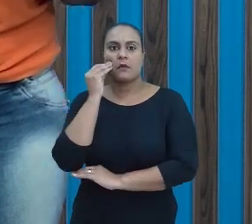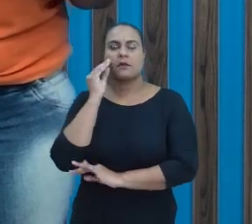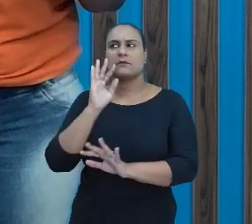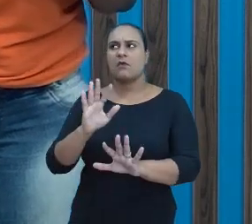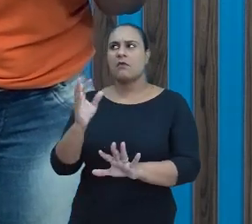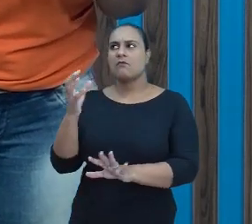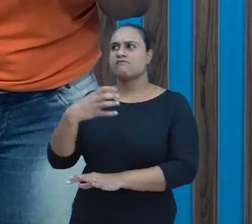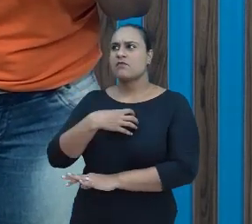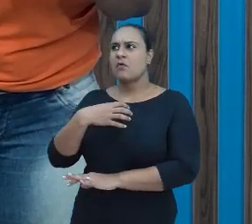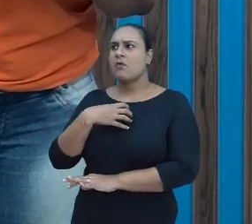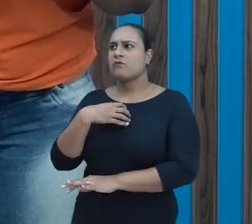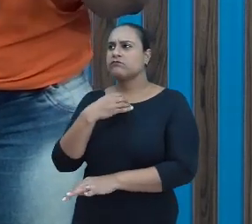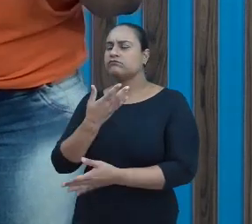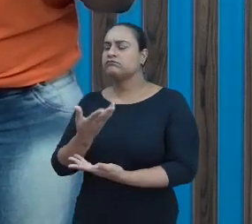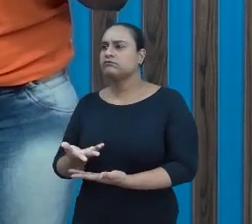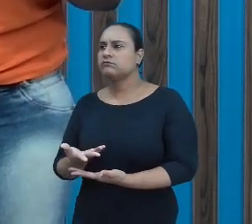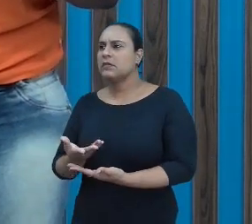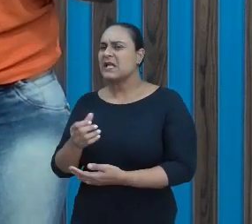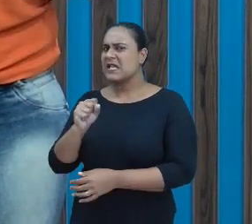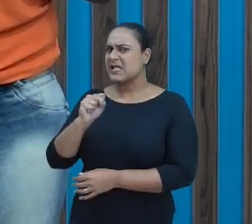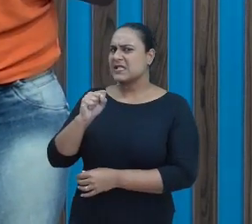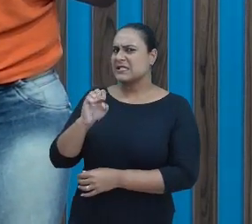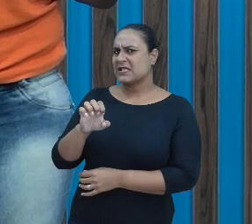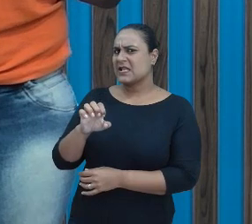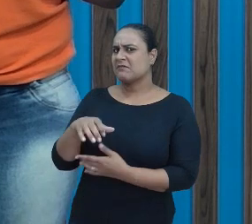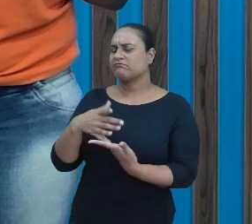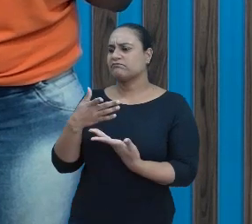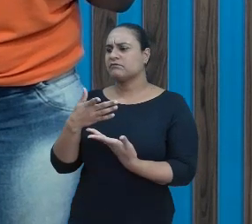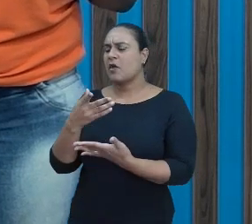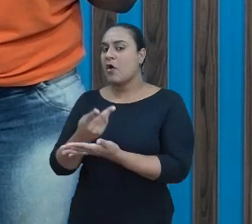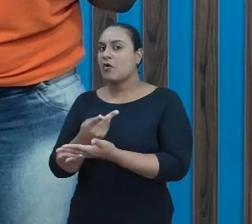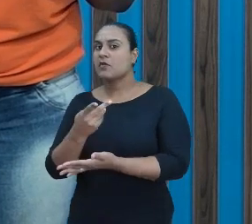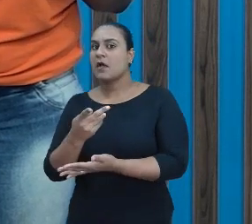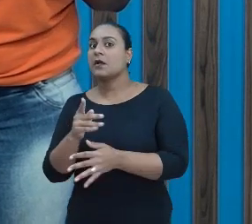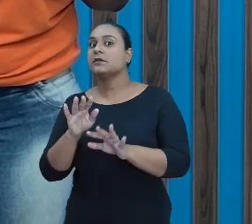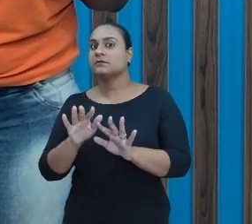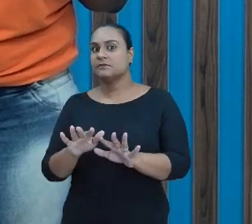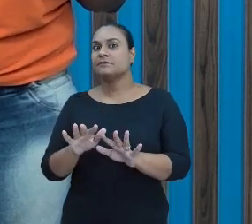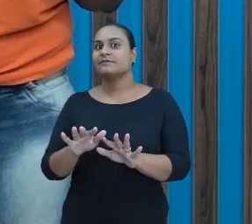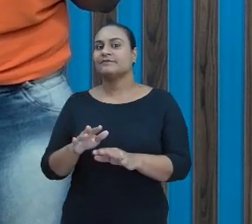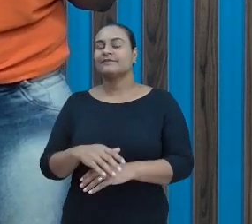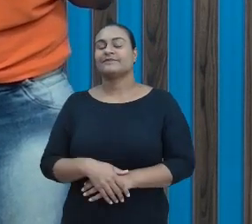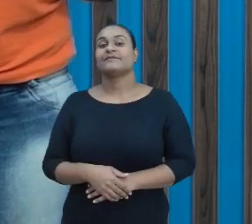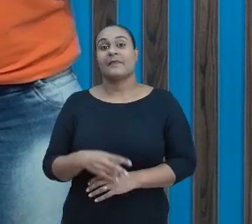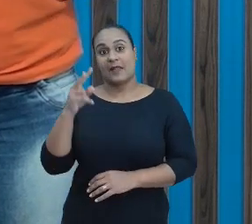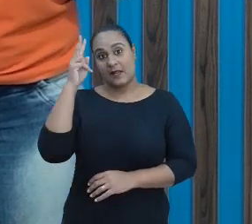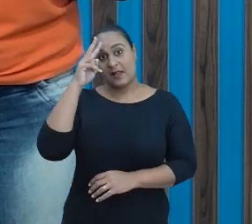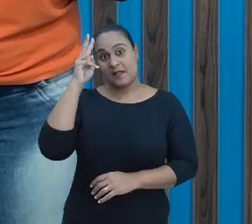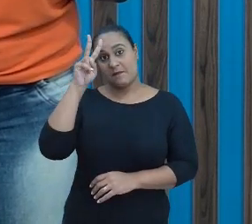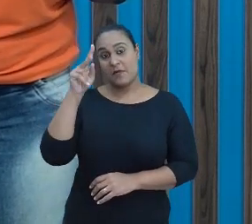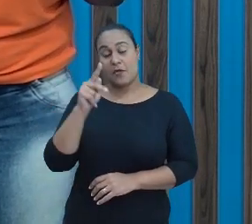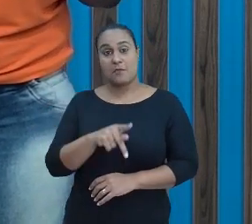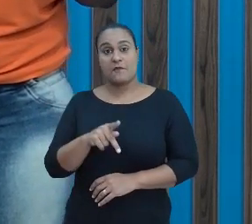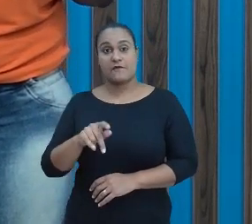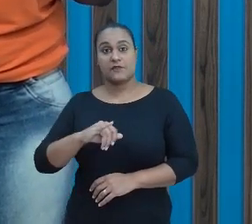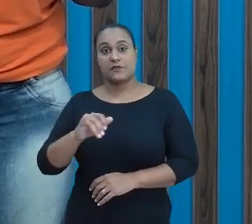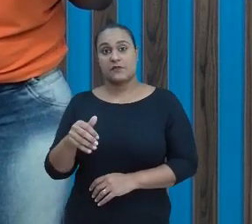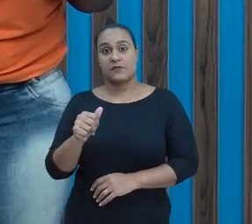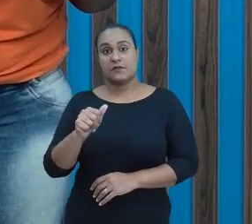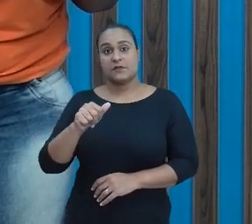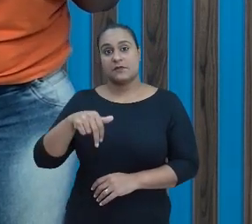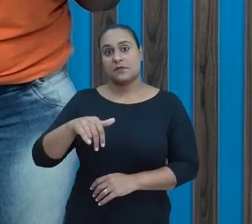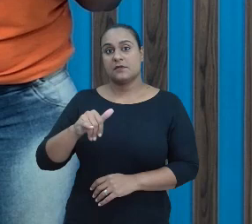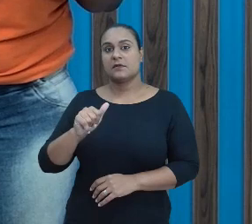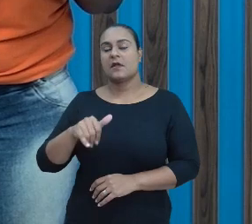dessa forma. Vamos ver como eu citei um exemplo do espelho com a professora Janaína. Se ele não consegue de